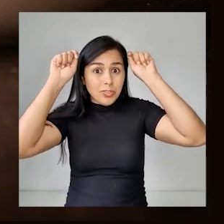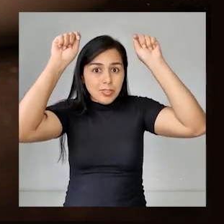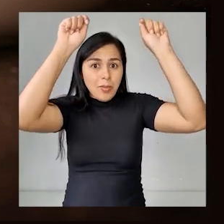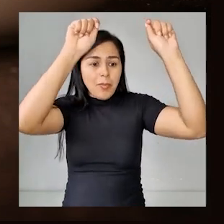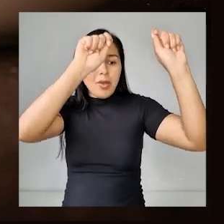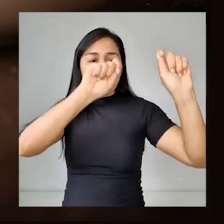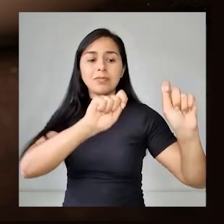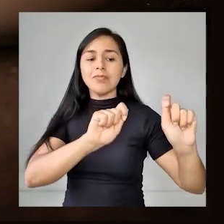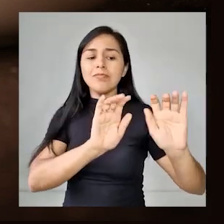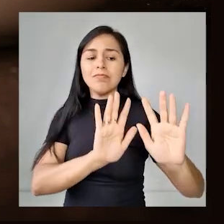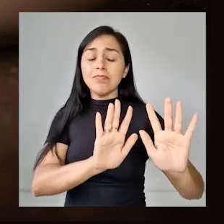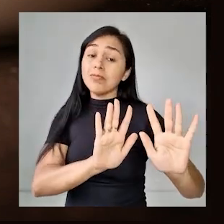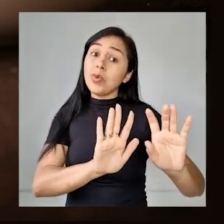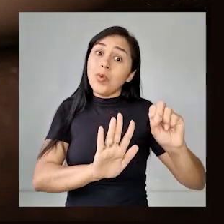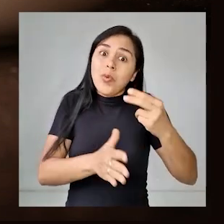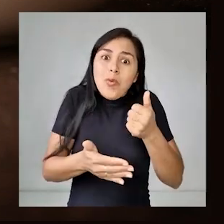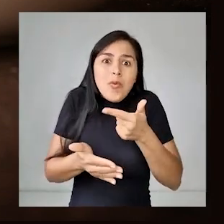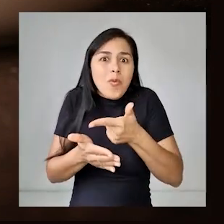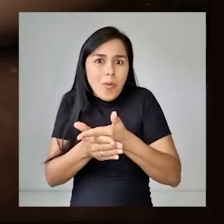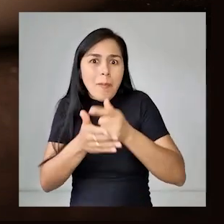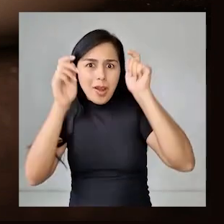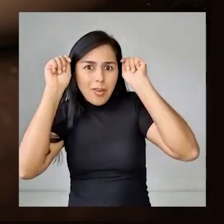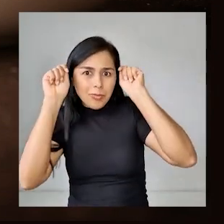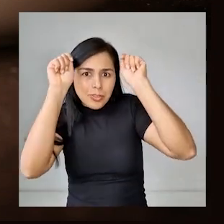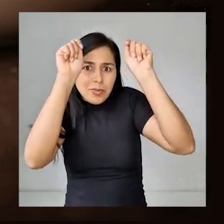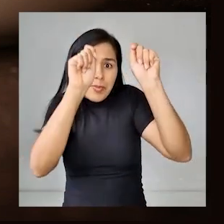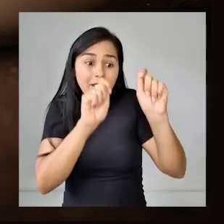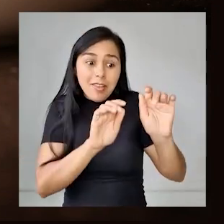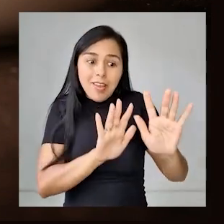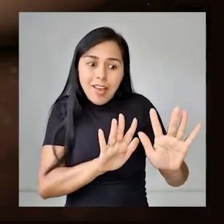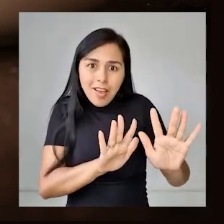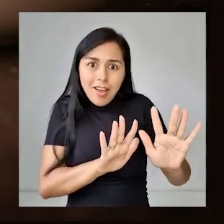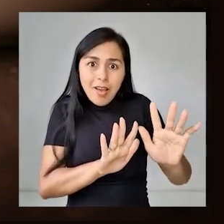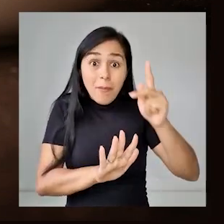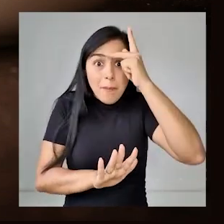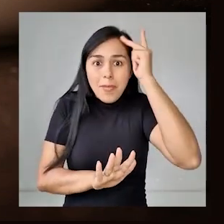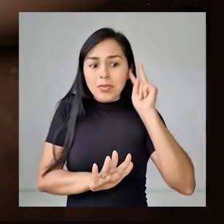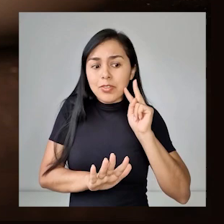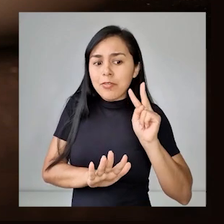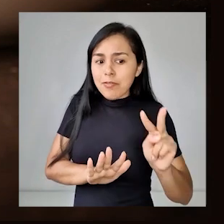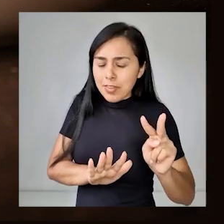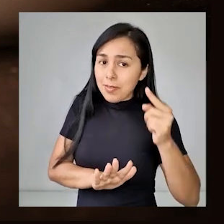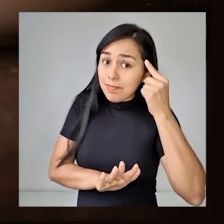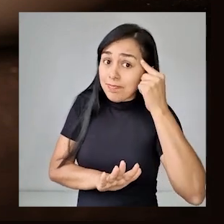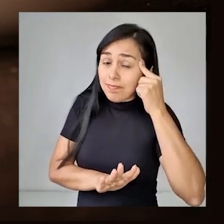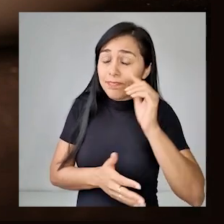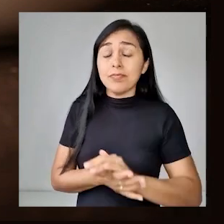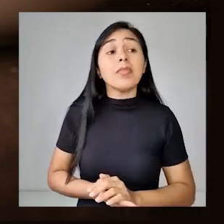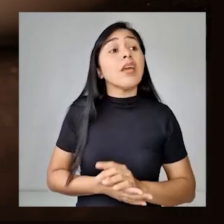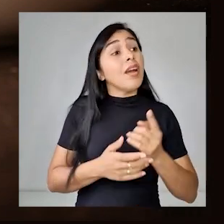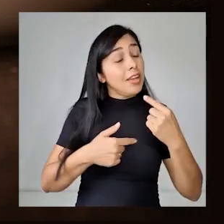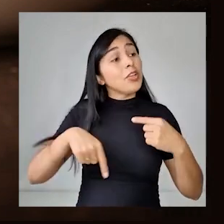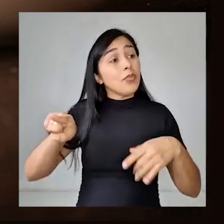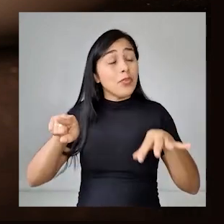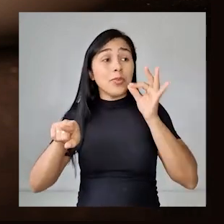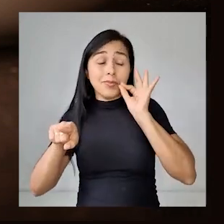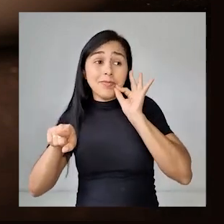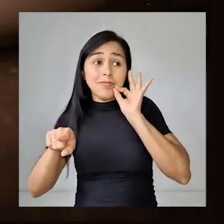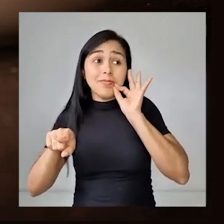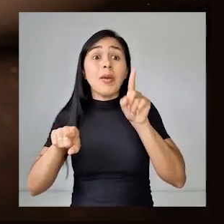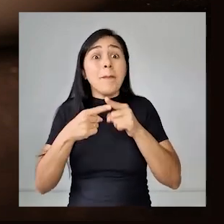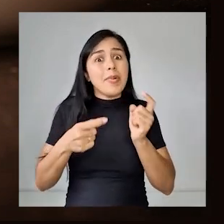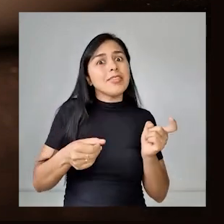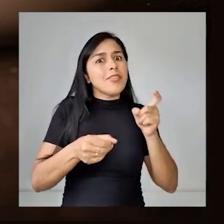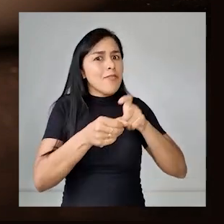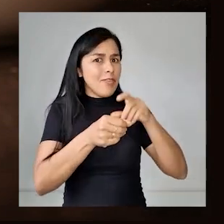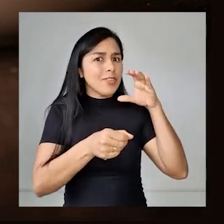Devemos até comprar um chapéu especialmente para deixá-lo. Assim dirão: ele foi tomar um café, com certeza volta